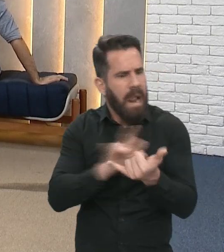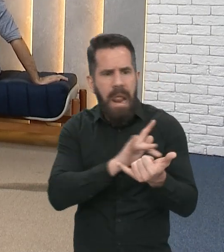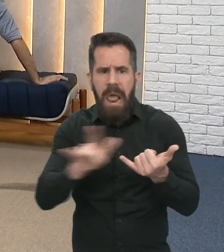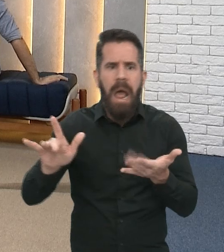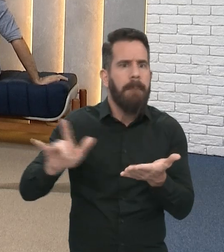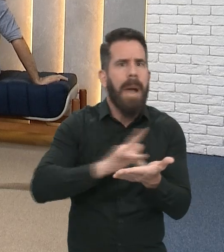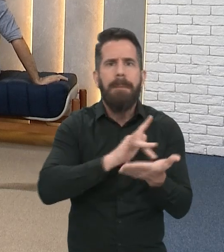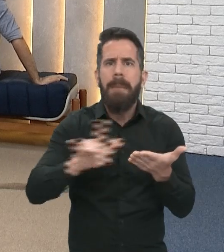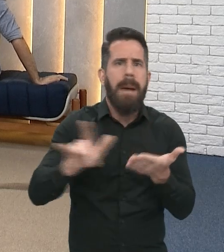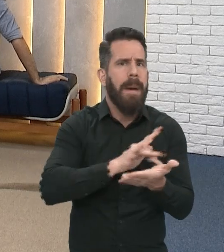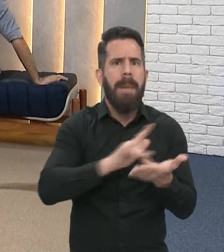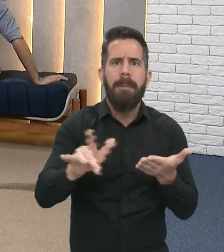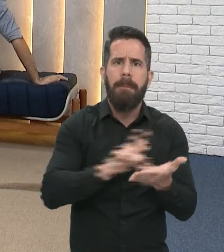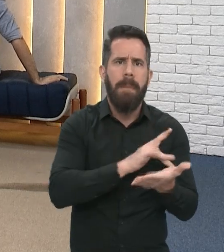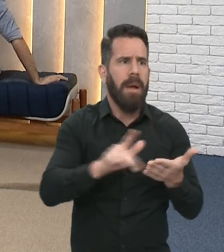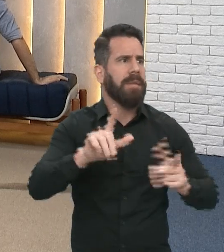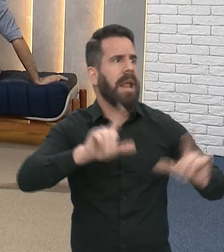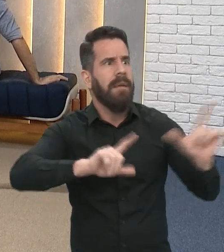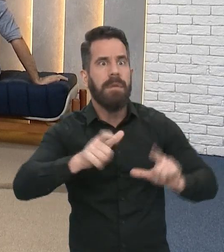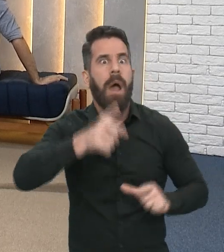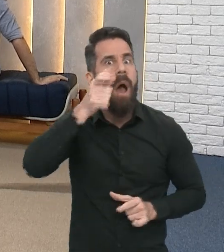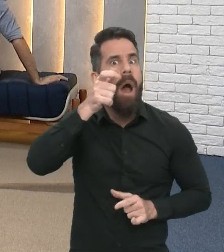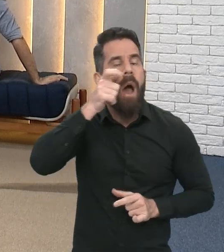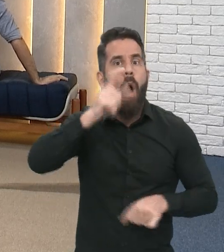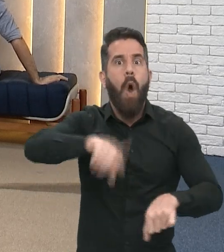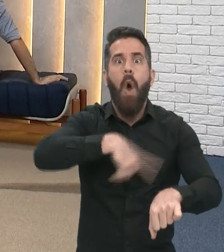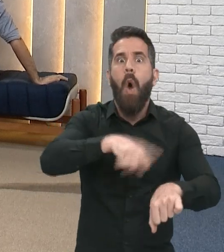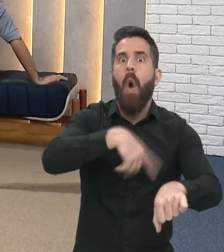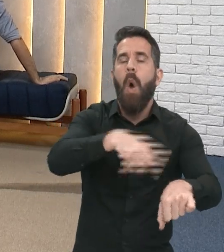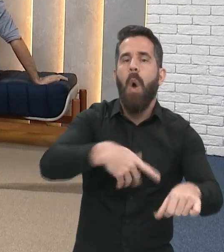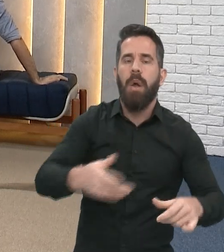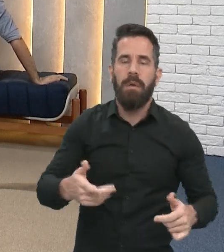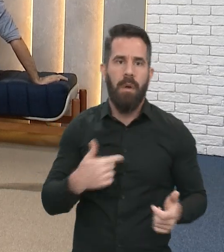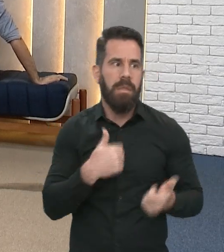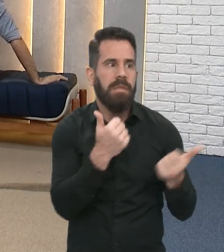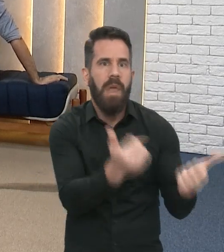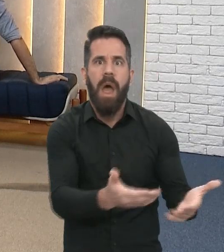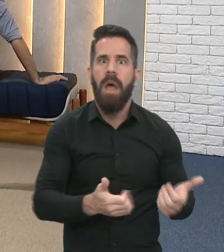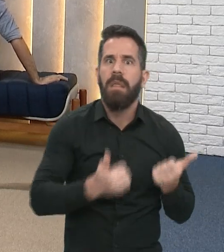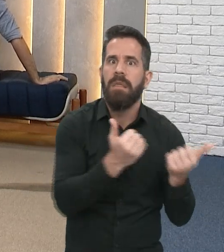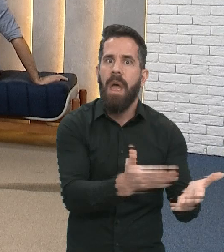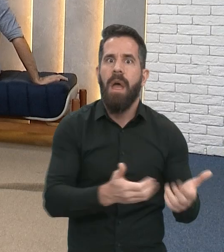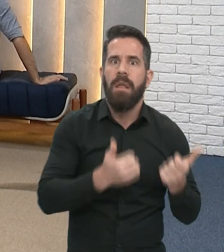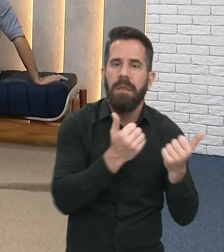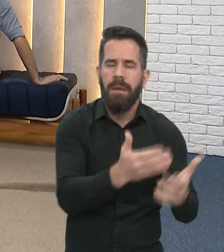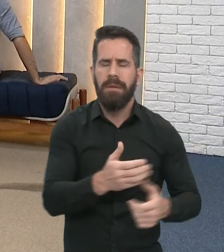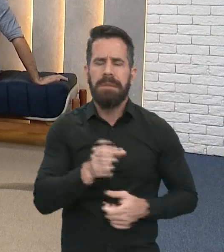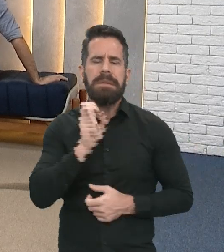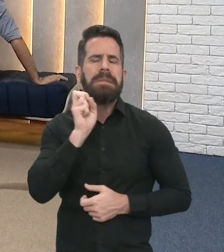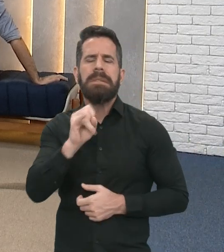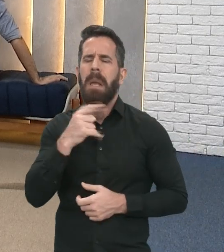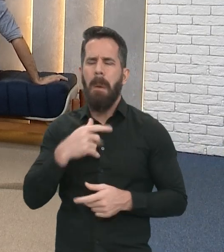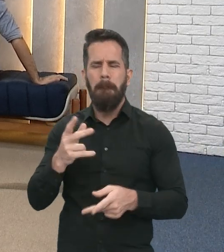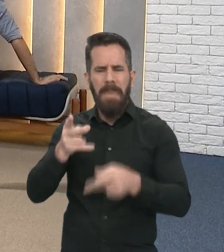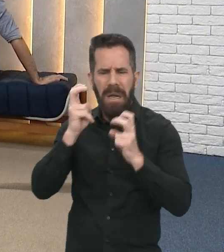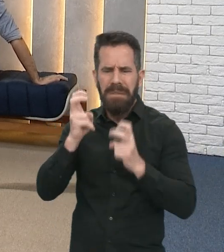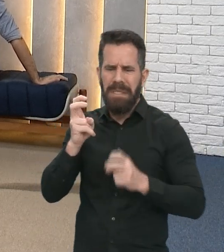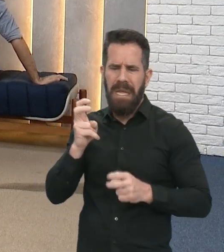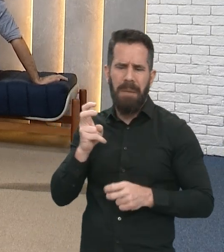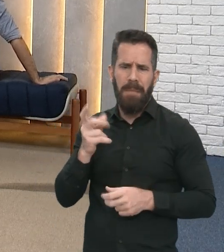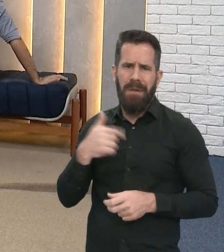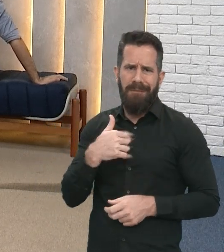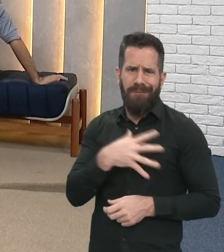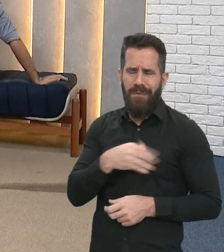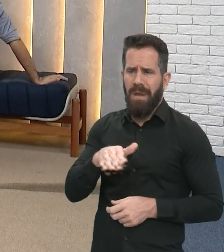entregue na mão dessa criança. Sim. Porque a criança percebe o cenário que está em volta dela. Se ela percebe que todo mundo está utilizando uma tela,